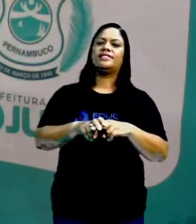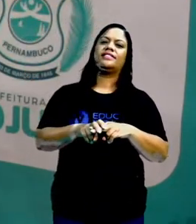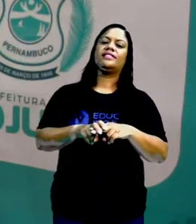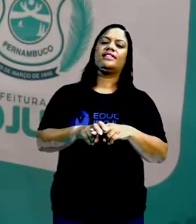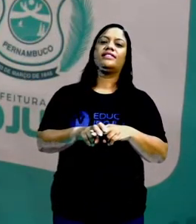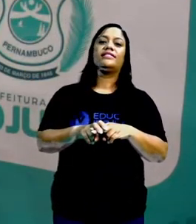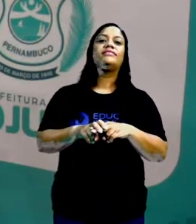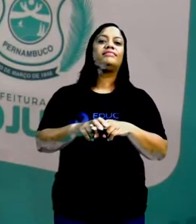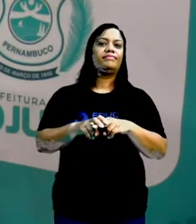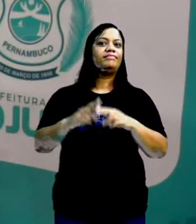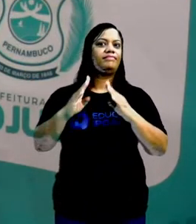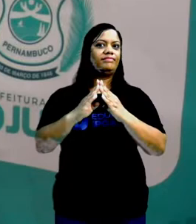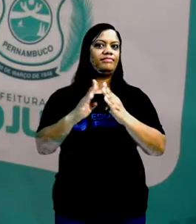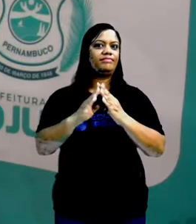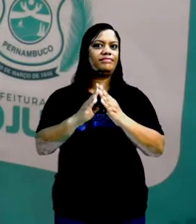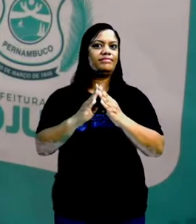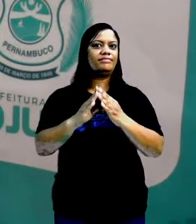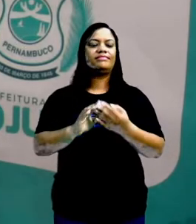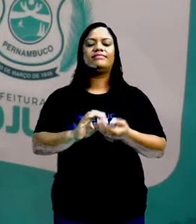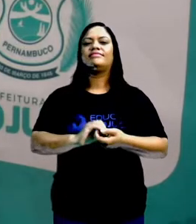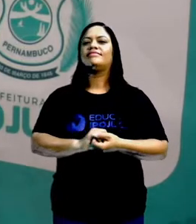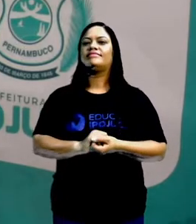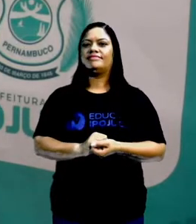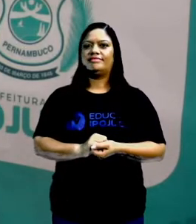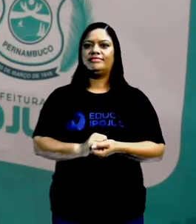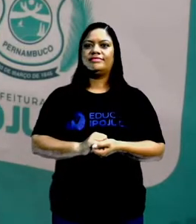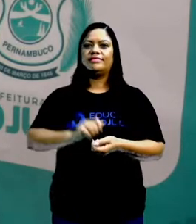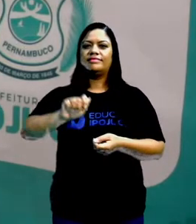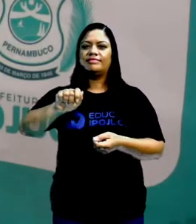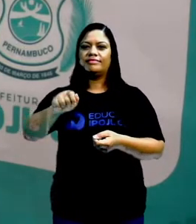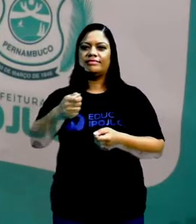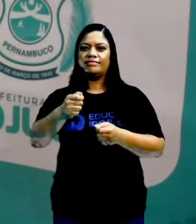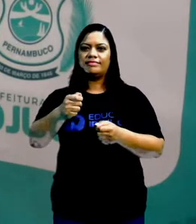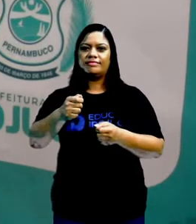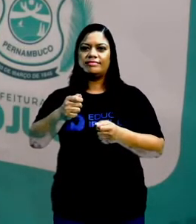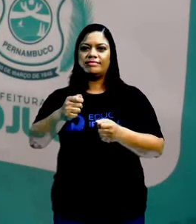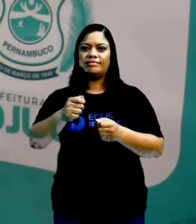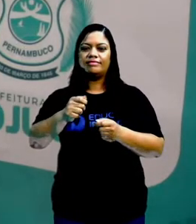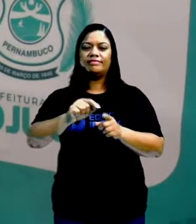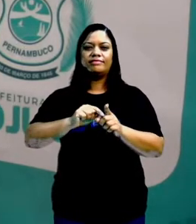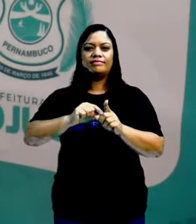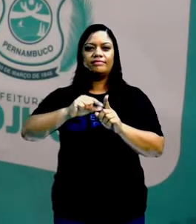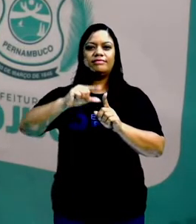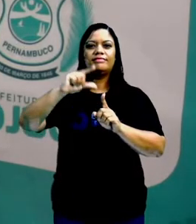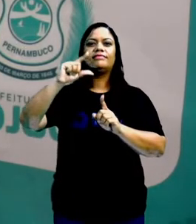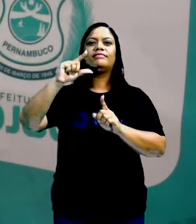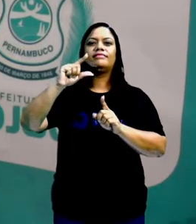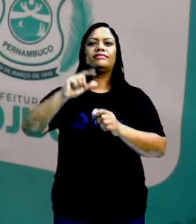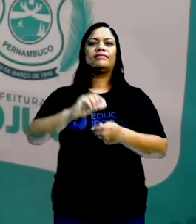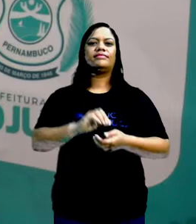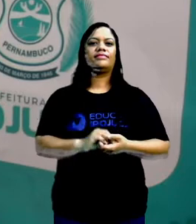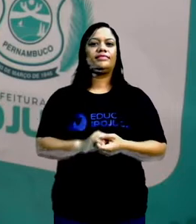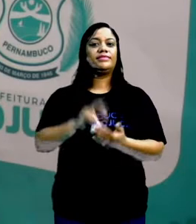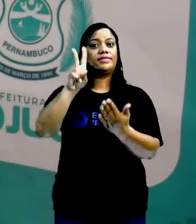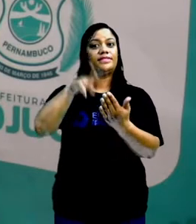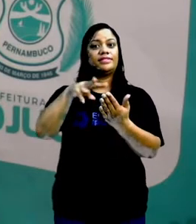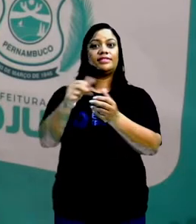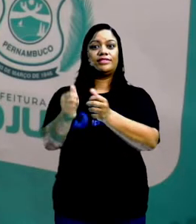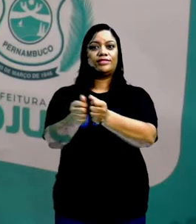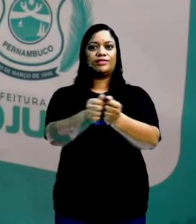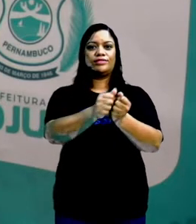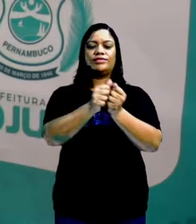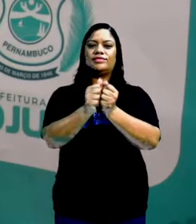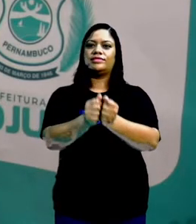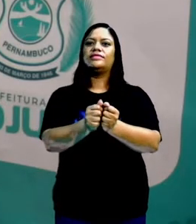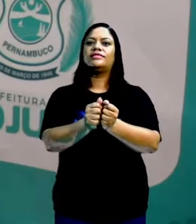confortável no sofá, ó, aumentar um pouquinho o volume e o que mais? Fazer a leitura com a